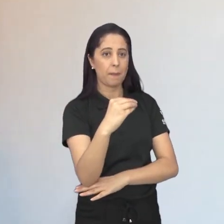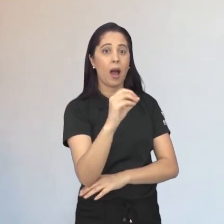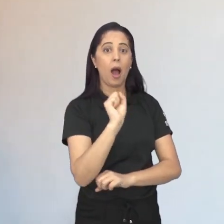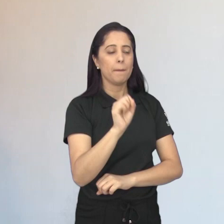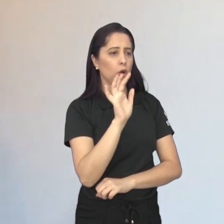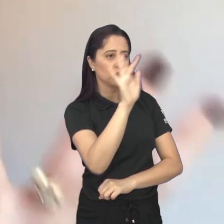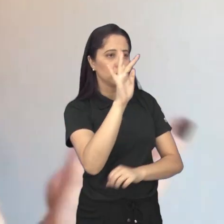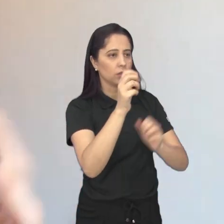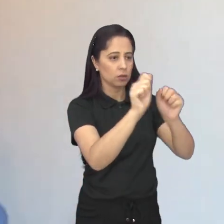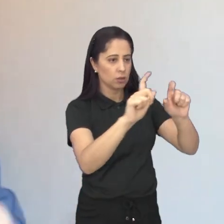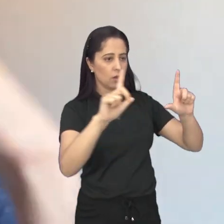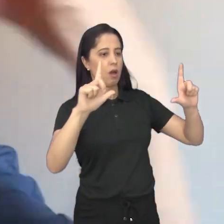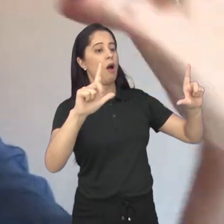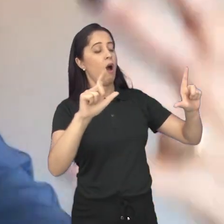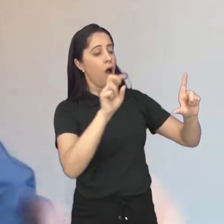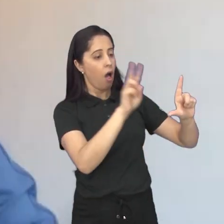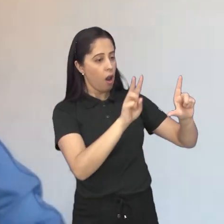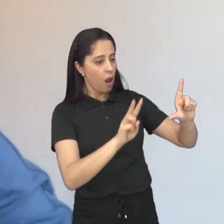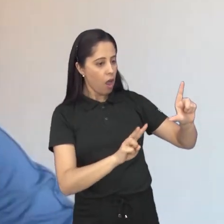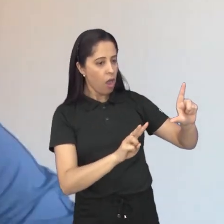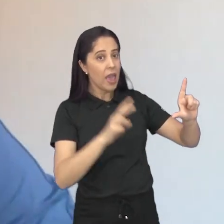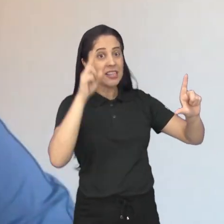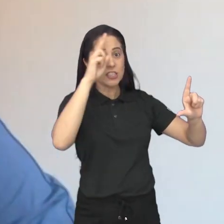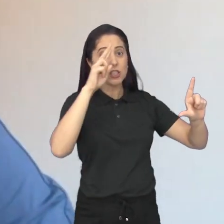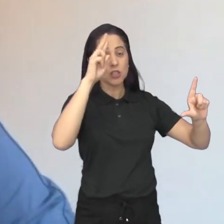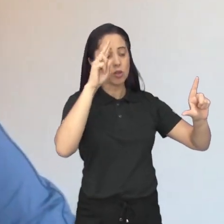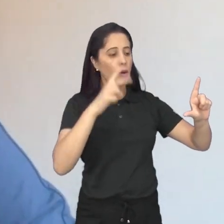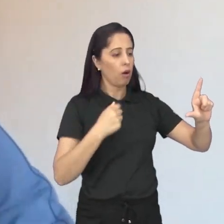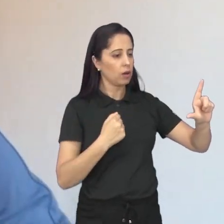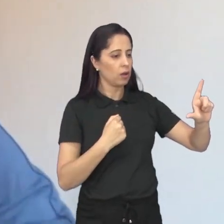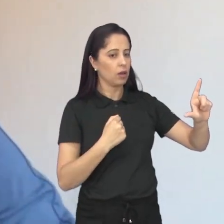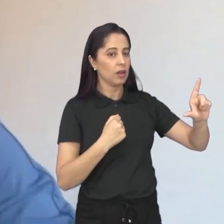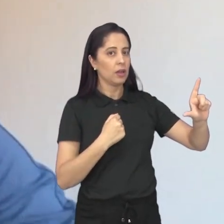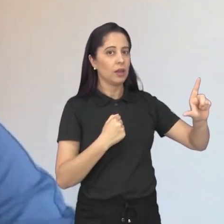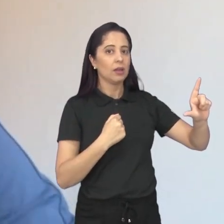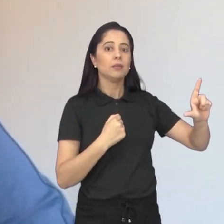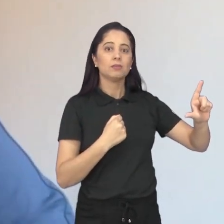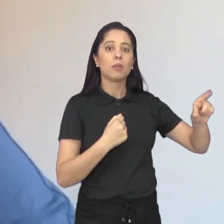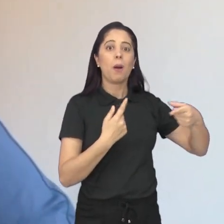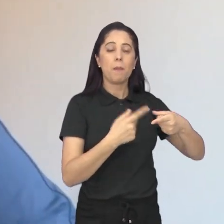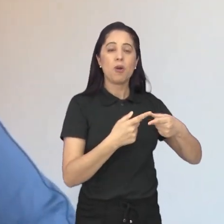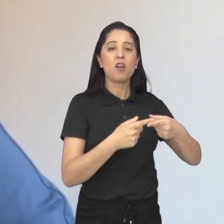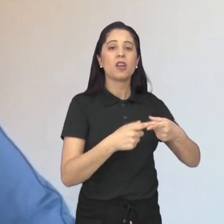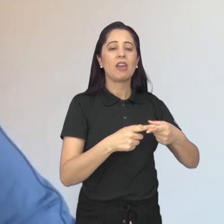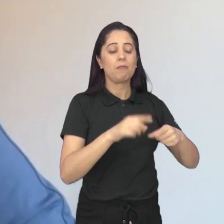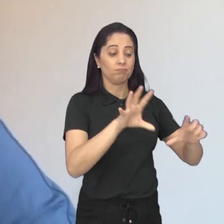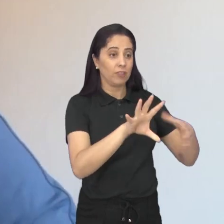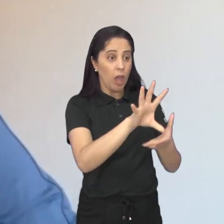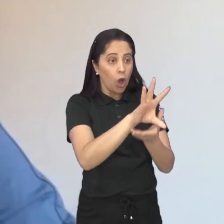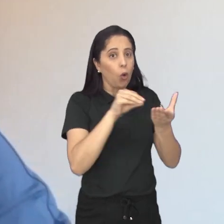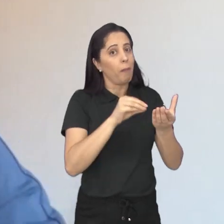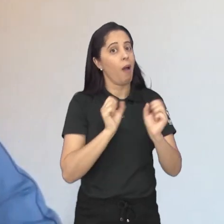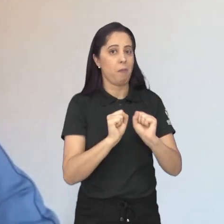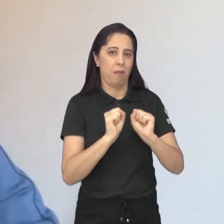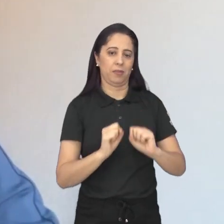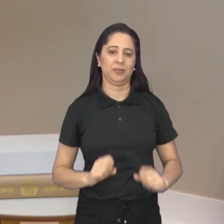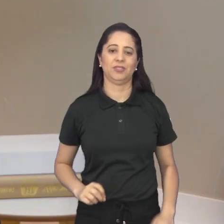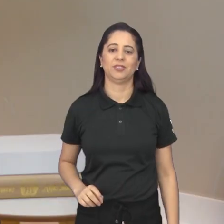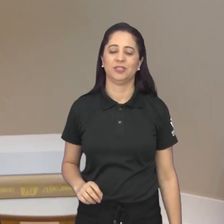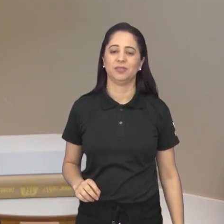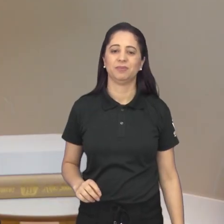para as pessoas compartilharem a sua experiência como um todo, justamente porque a gente sabe que isso faz, sem dúvida nenhuma, muita